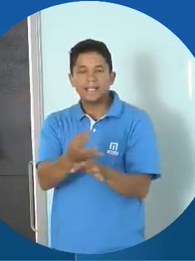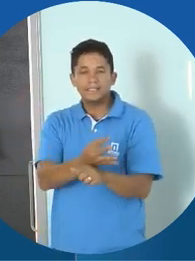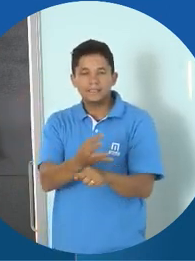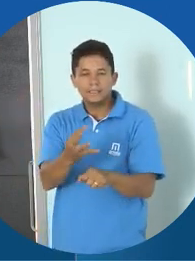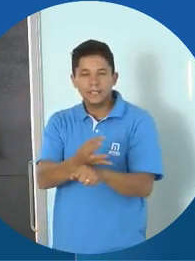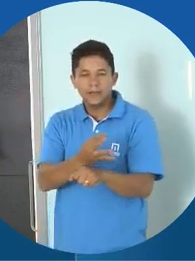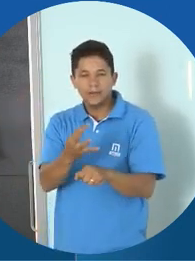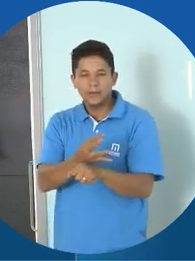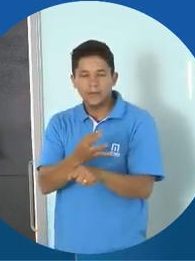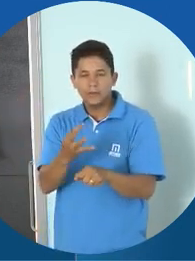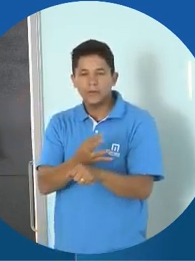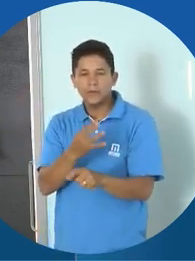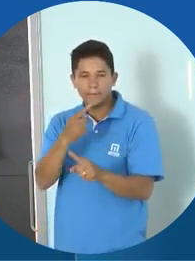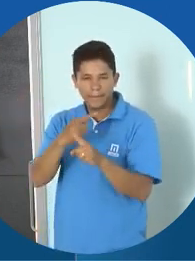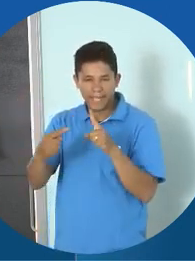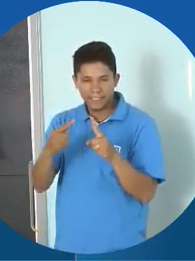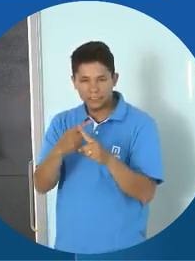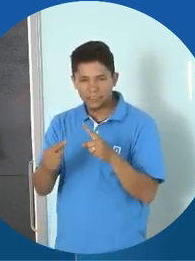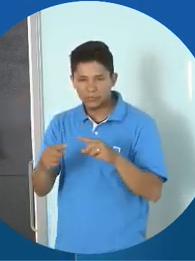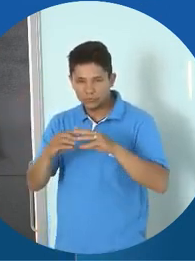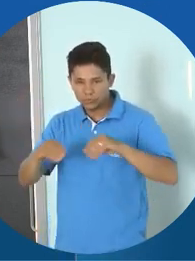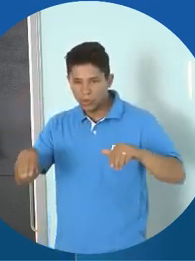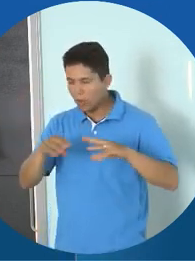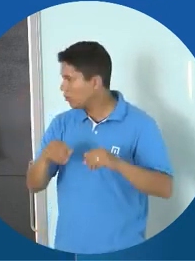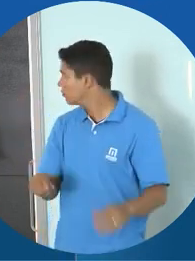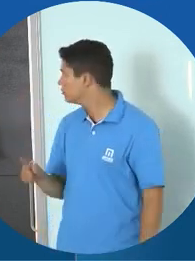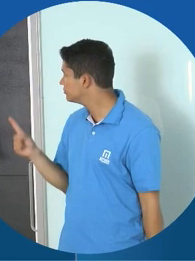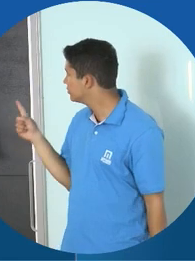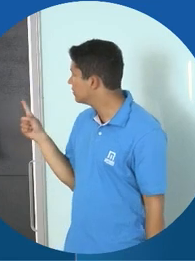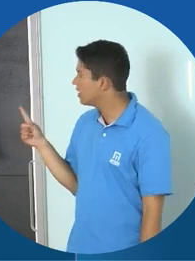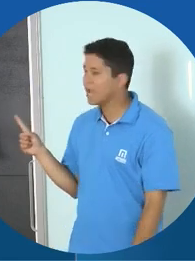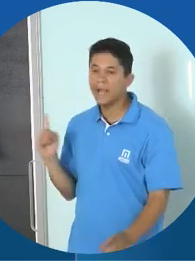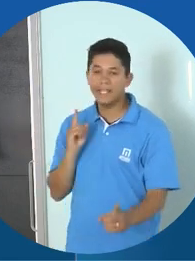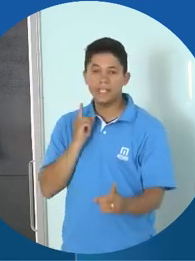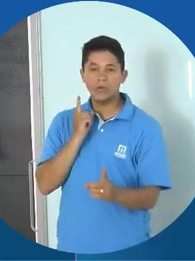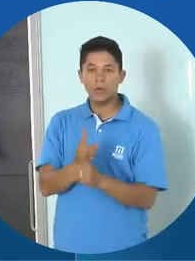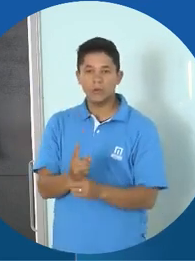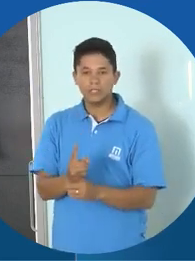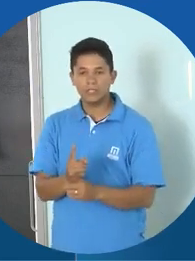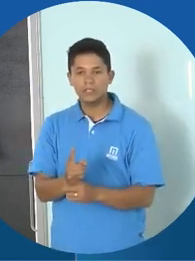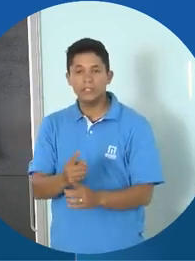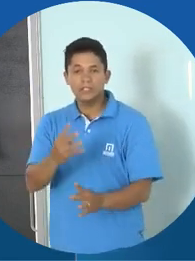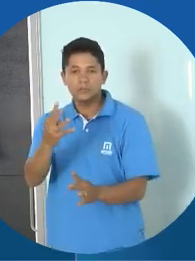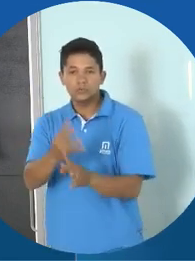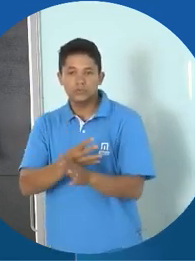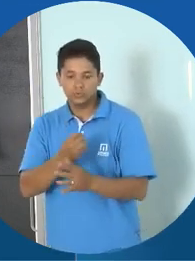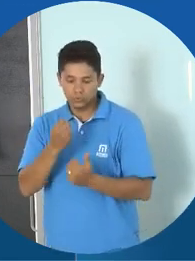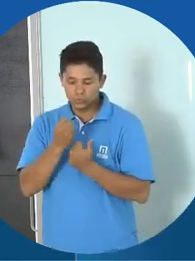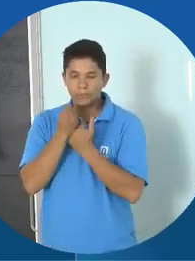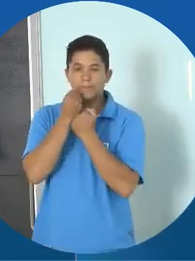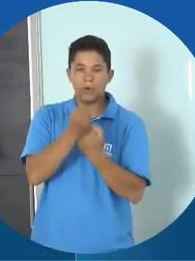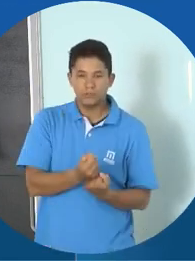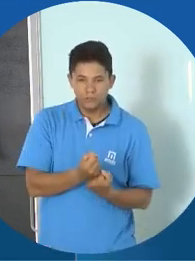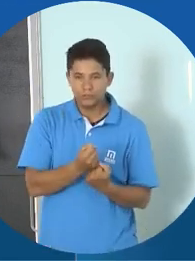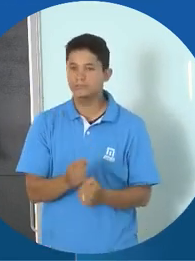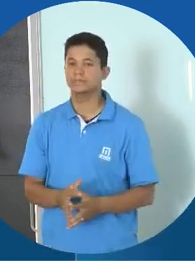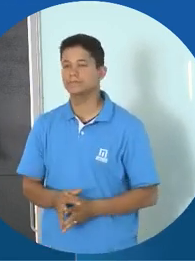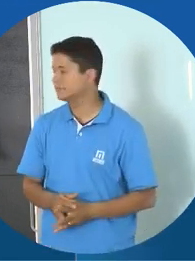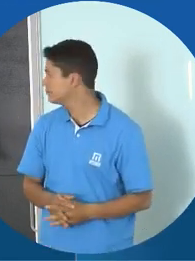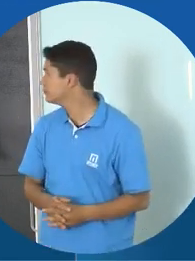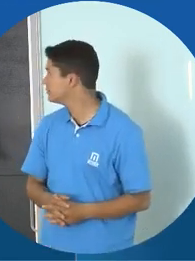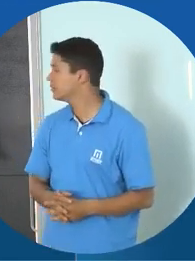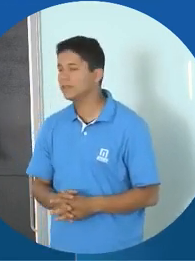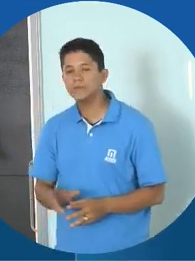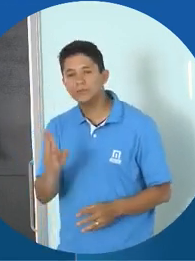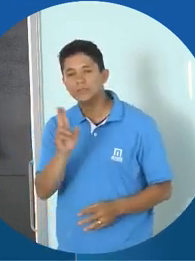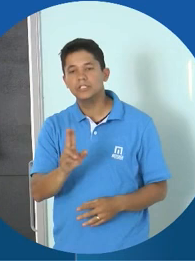nós temos um ponto aqui médio para realmente essa capacidade de suporte. Utilizando algumas resinas